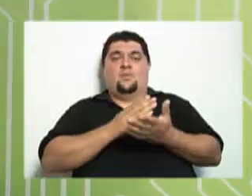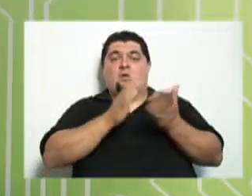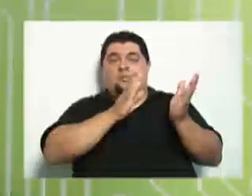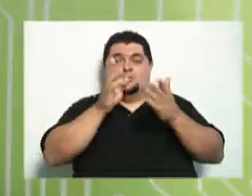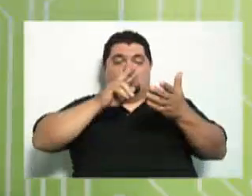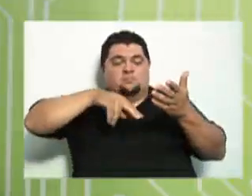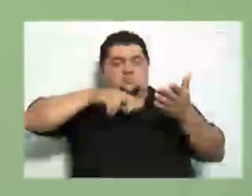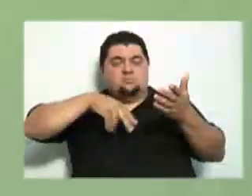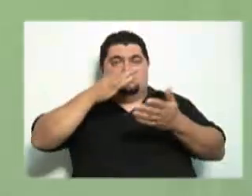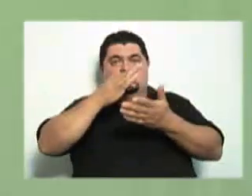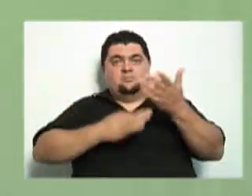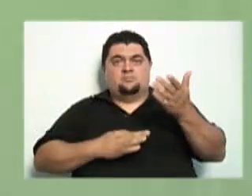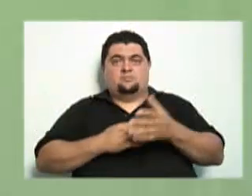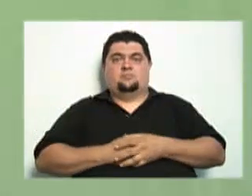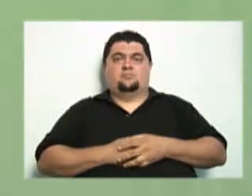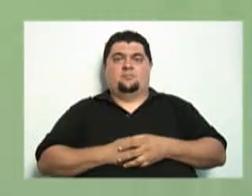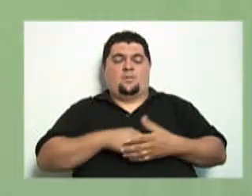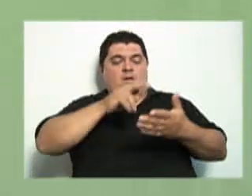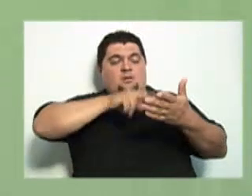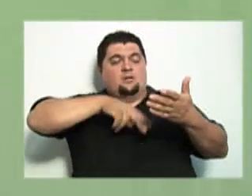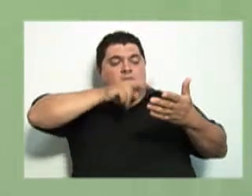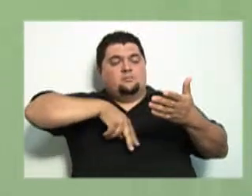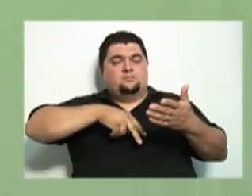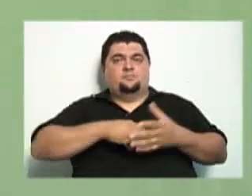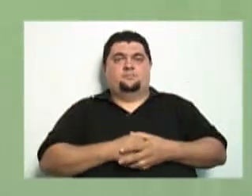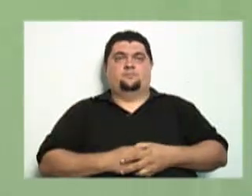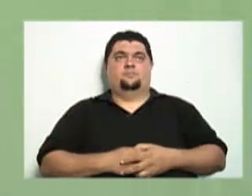texto? Sim, vamos começar.